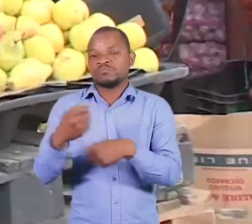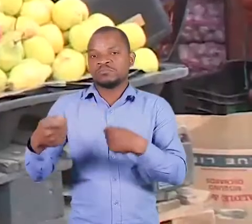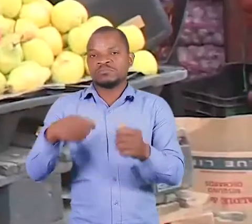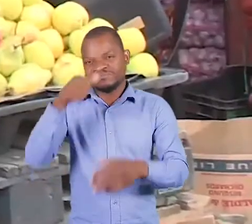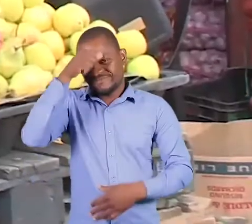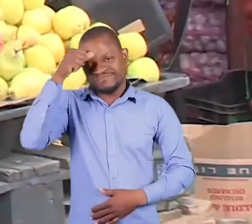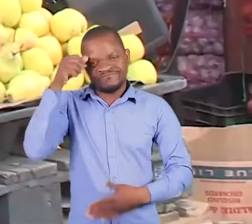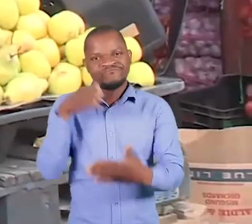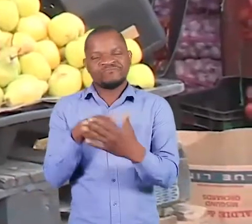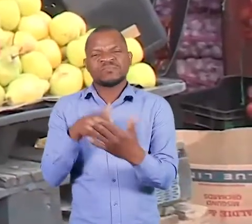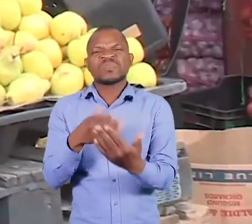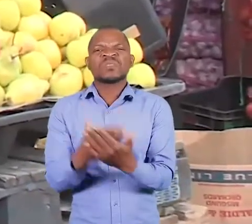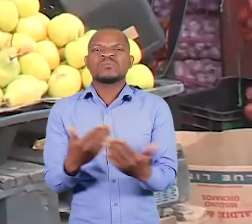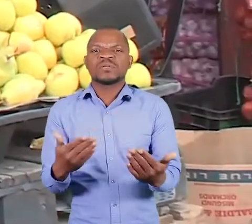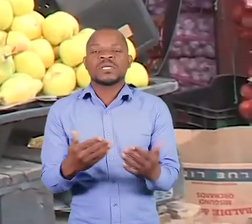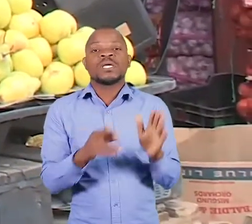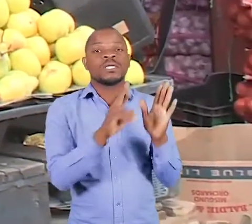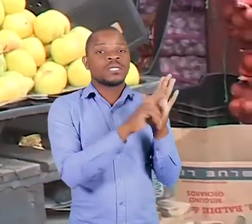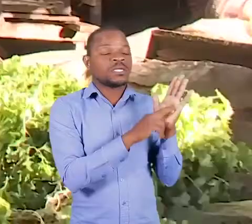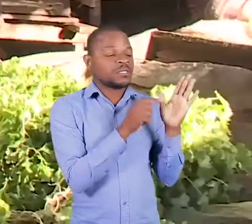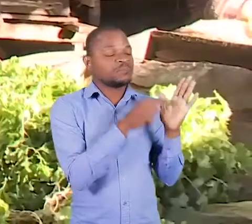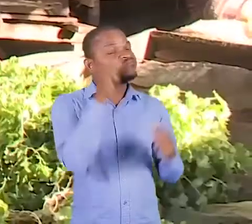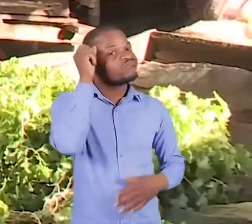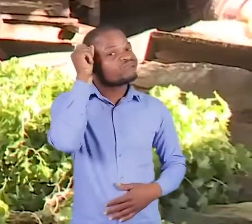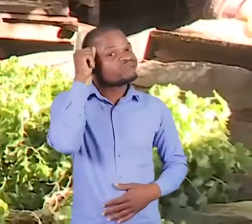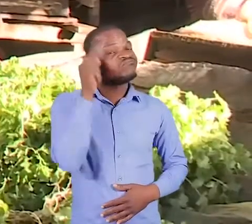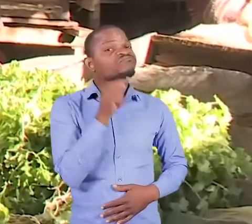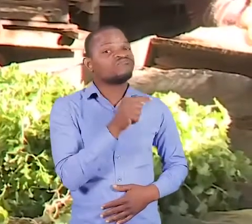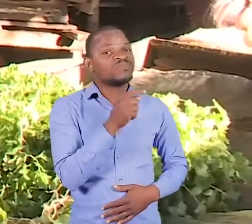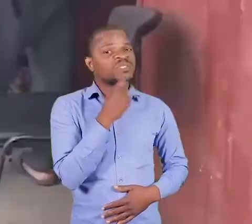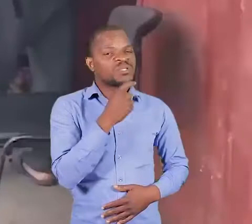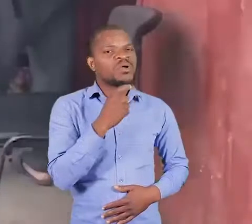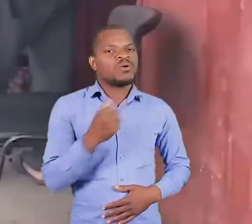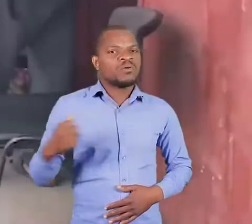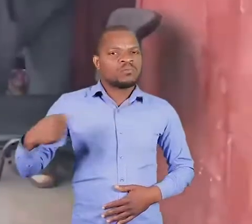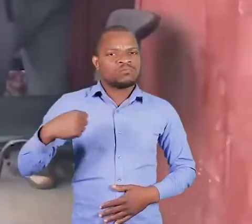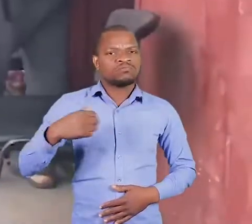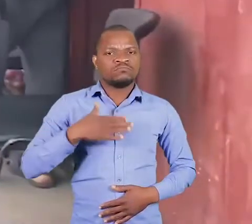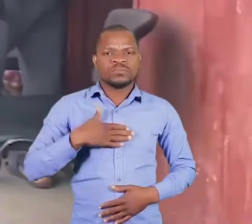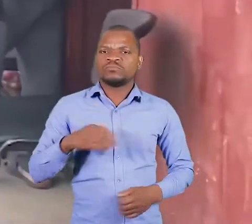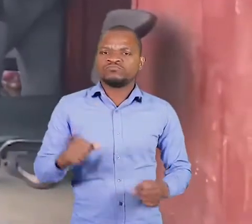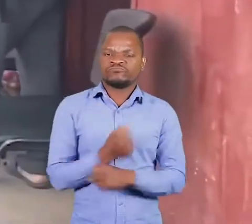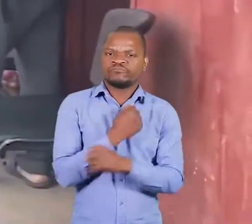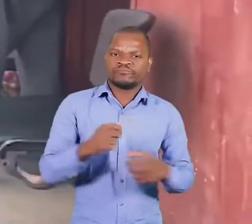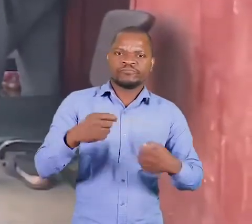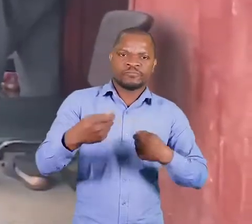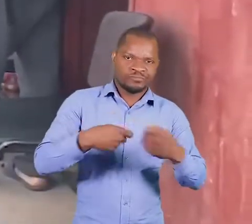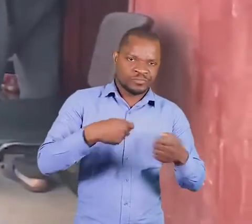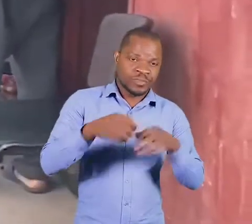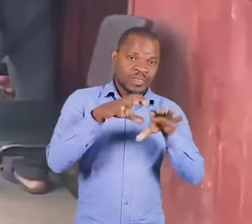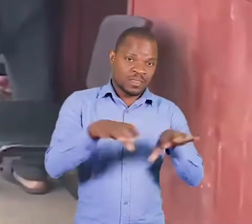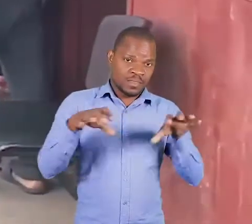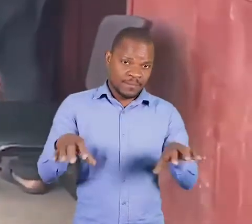vende no mercado. Esta norma só faz engrossar a lista que diz que em cada 100 pessoas, existem cerca